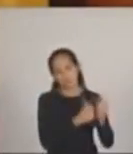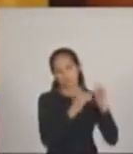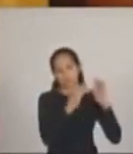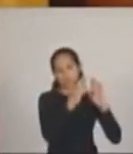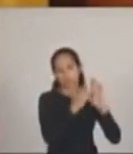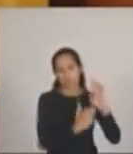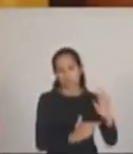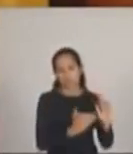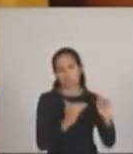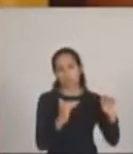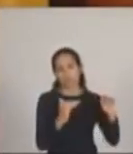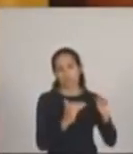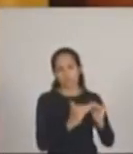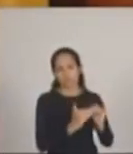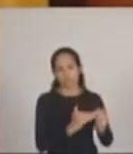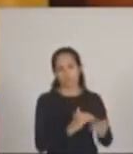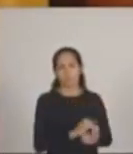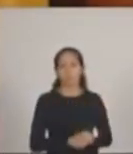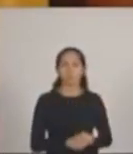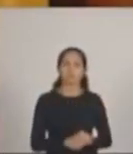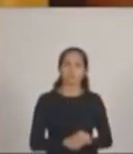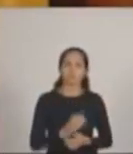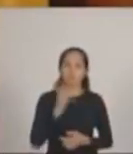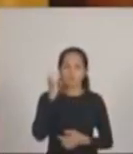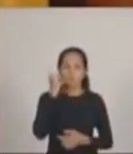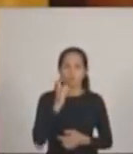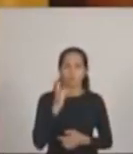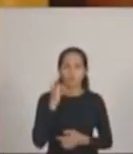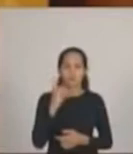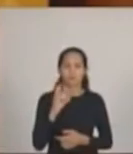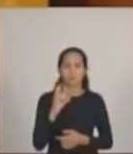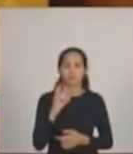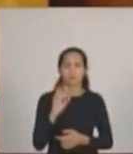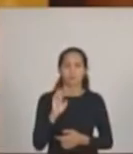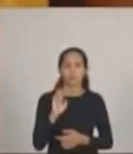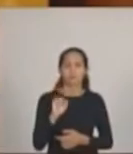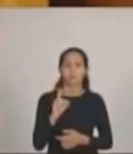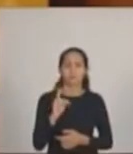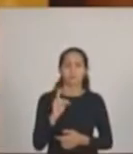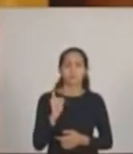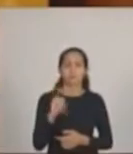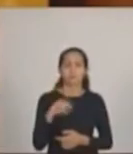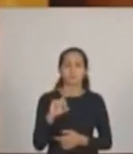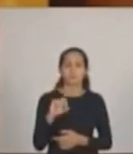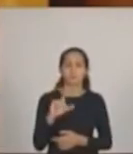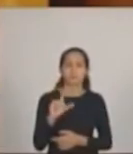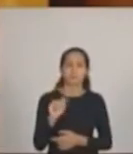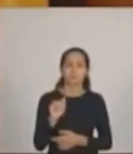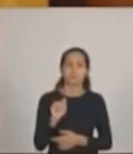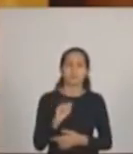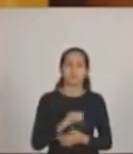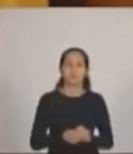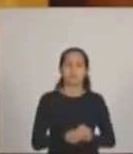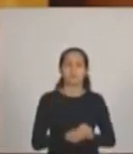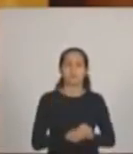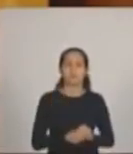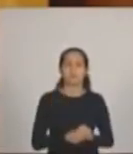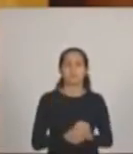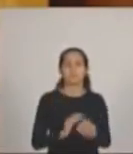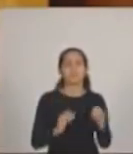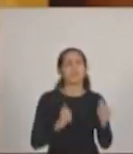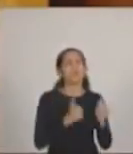Relator. Ela também. Com relator. Como vota a deputada Dilce Espíndola? Está aqui. Com relator.